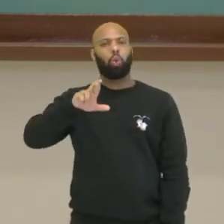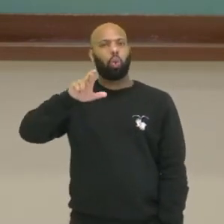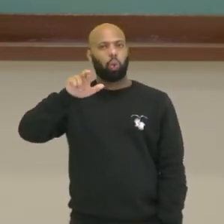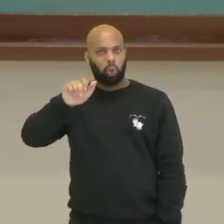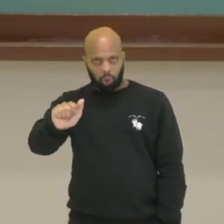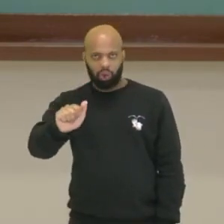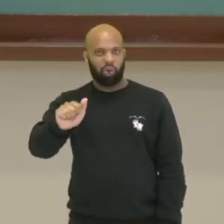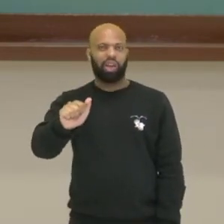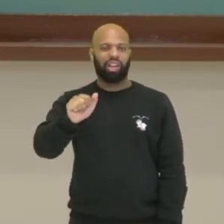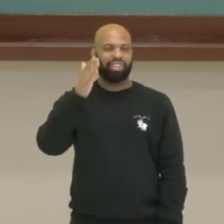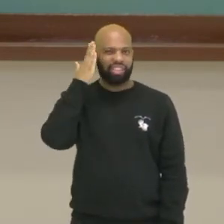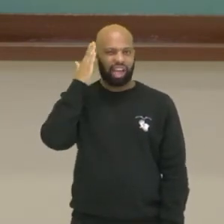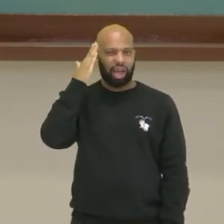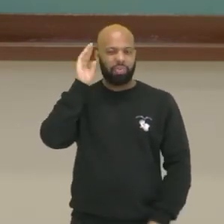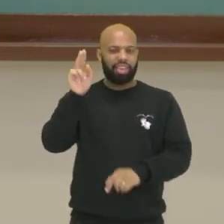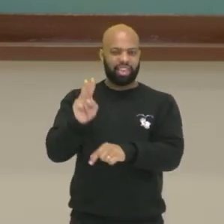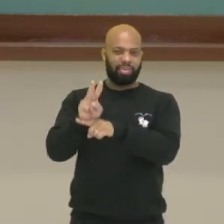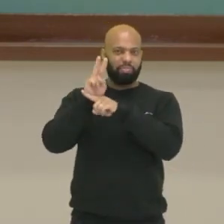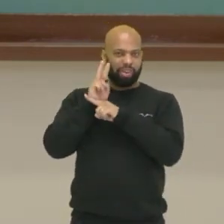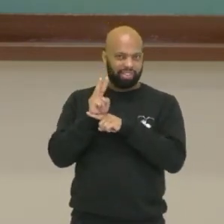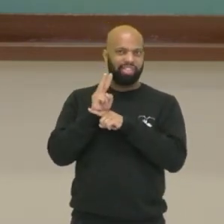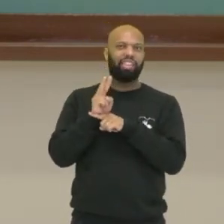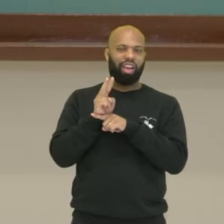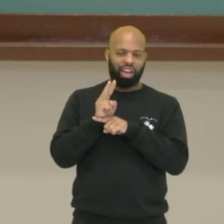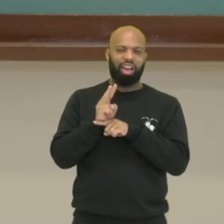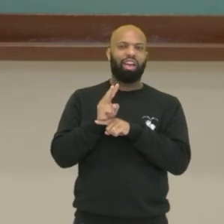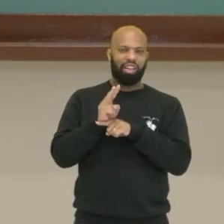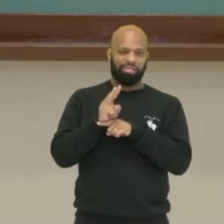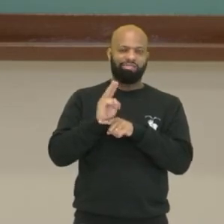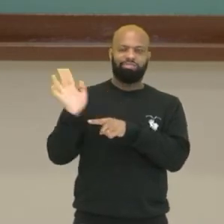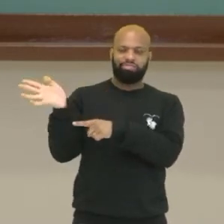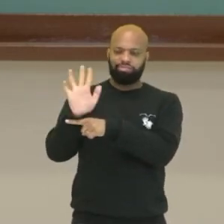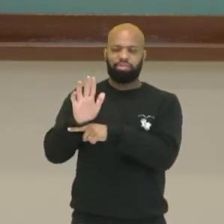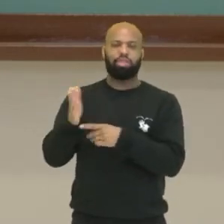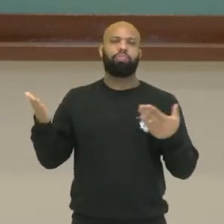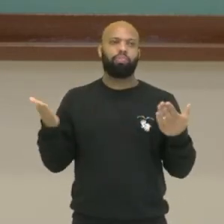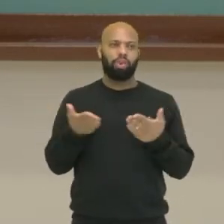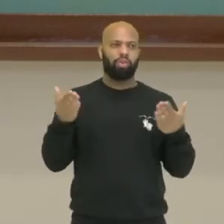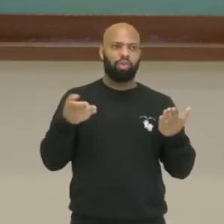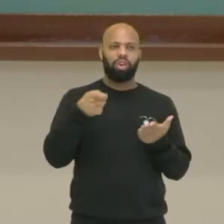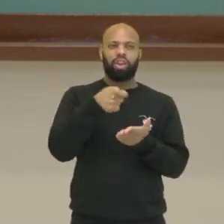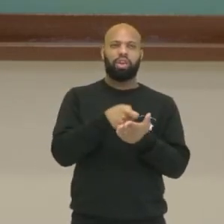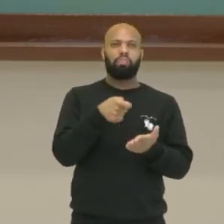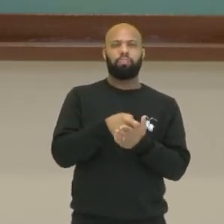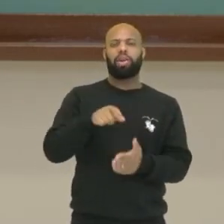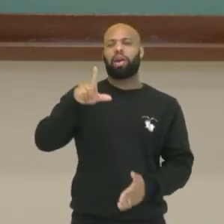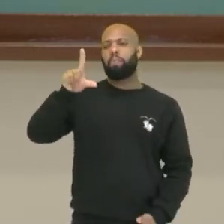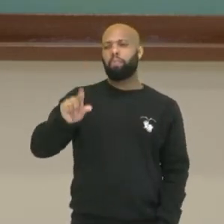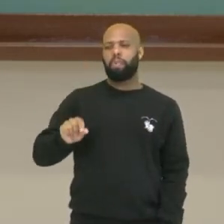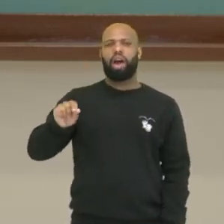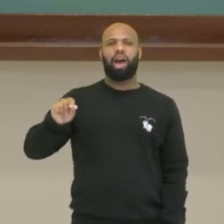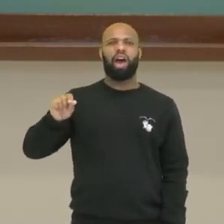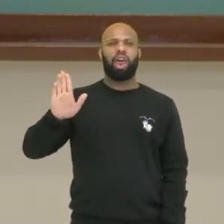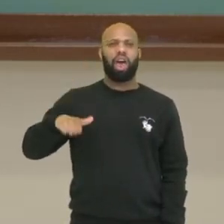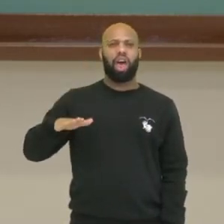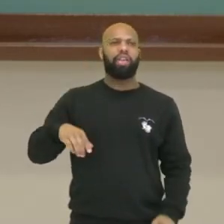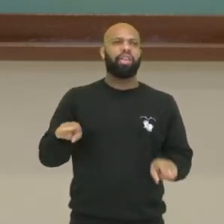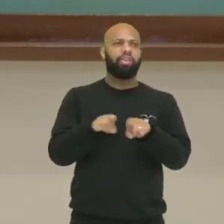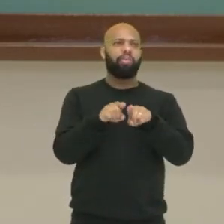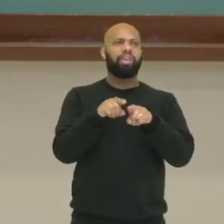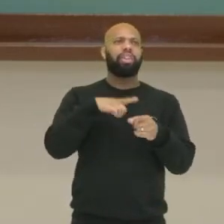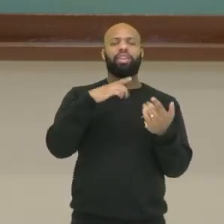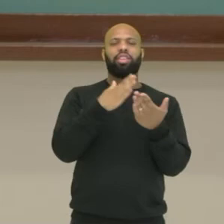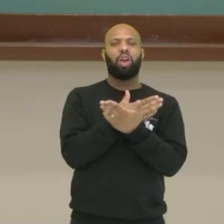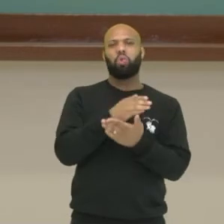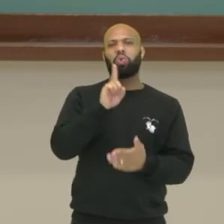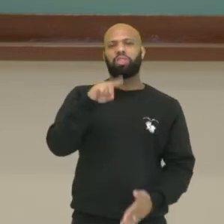os streaming e você paga uma quantia mensal e hoje está muito barato, tem até de R$9,90, então você troca lá algum hábitozinho que